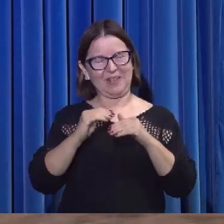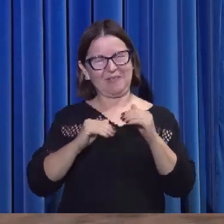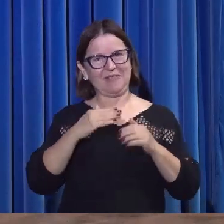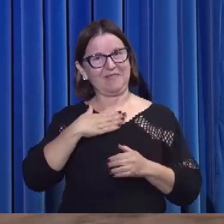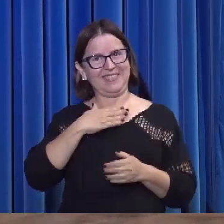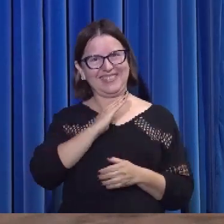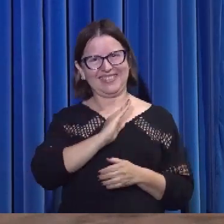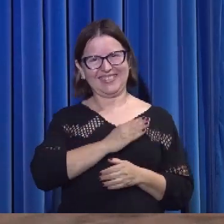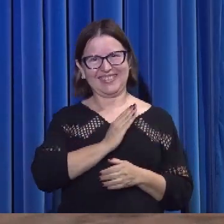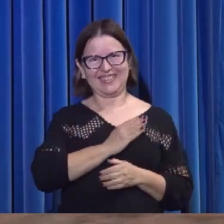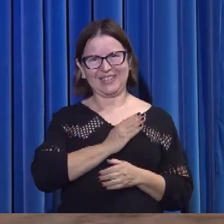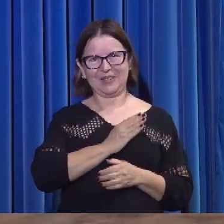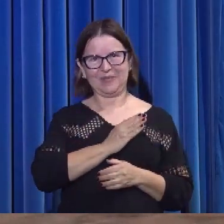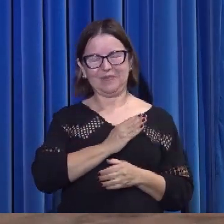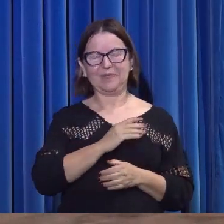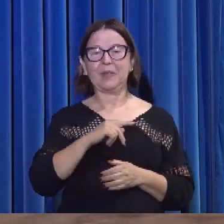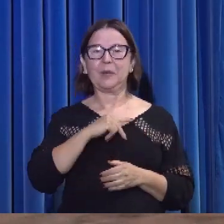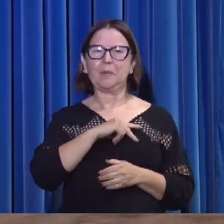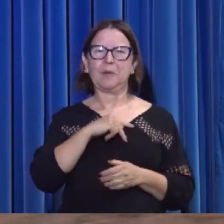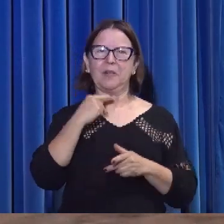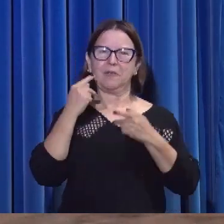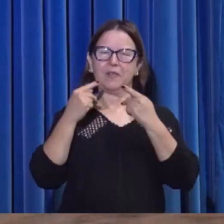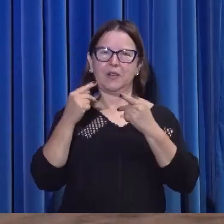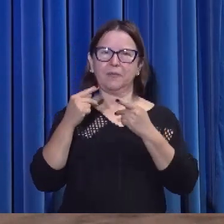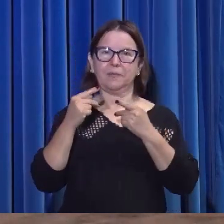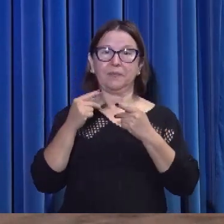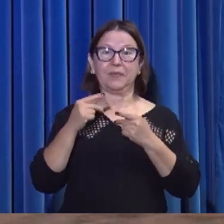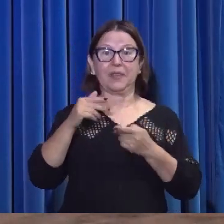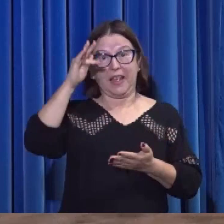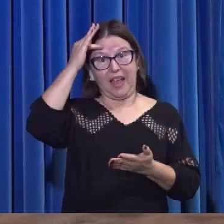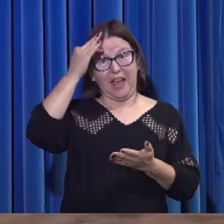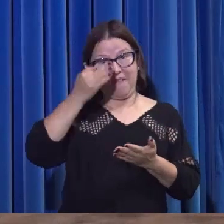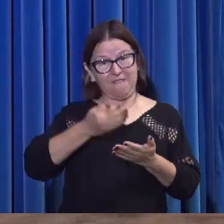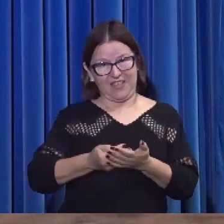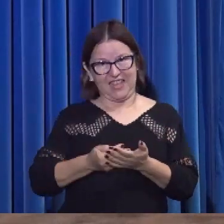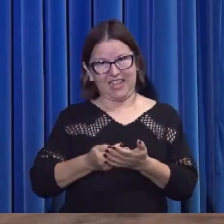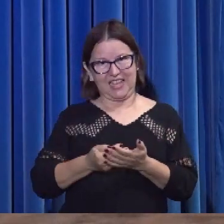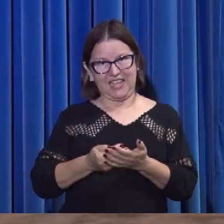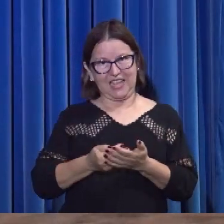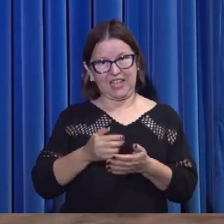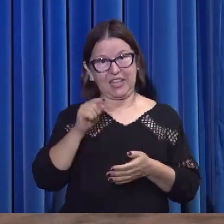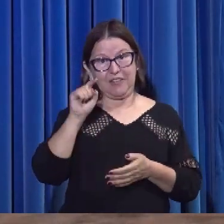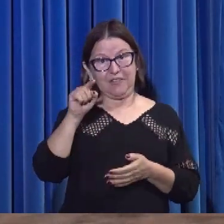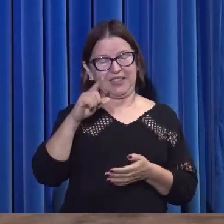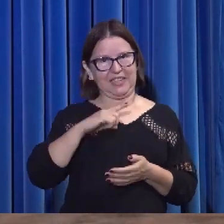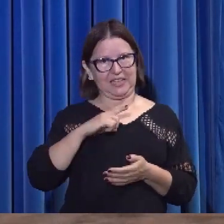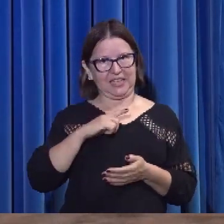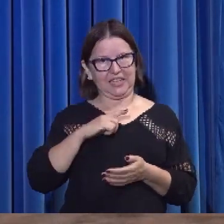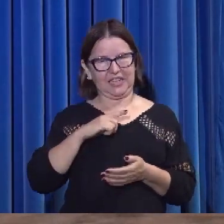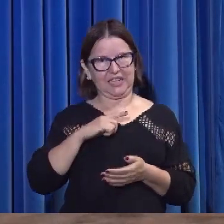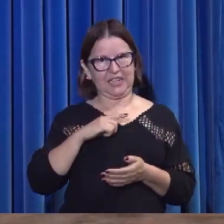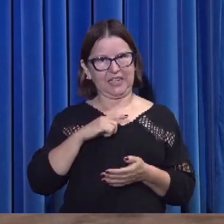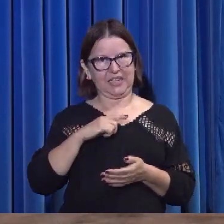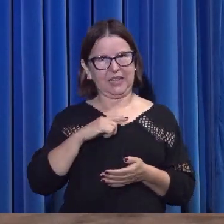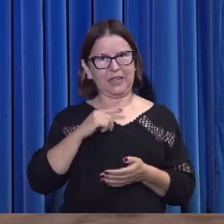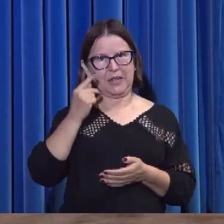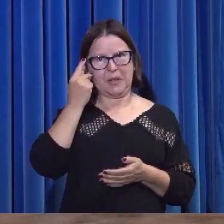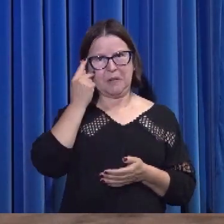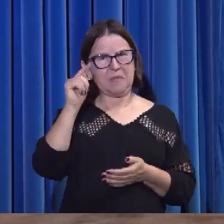coração. Paulo diz: a fé que tu tens, tenha para ti mesmo diante de Deus.